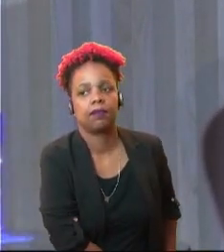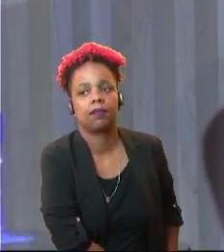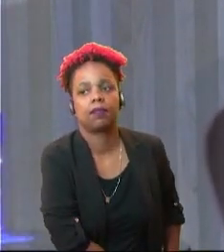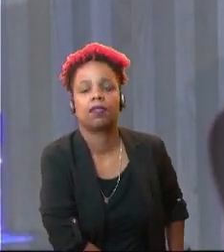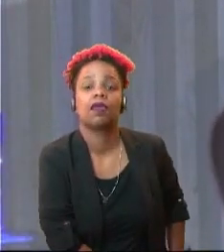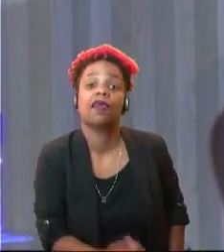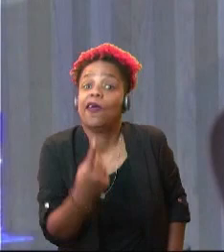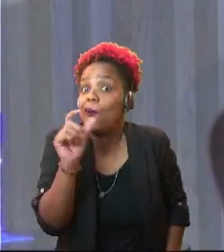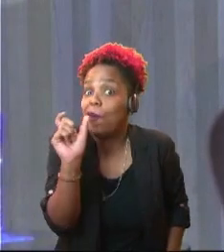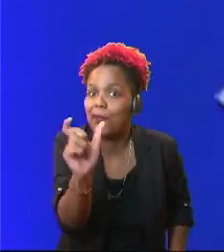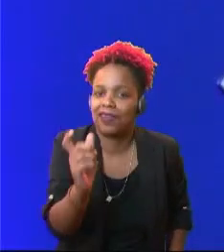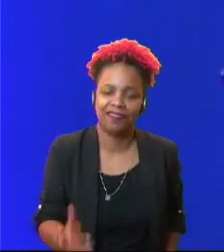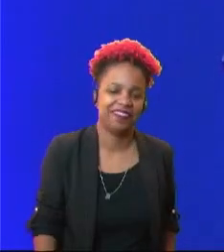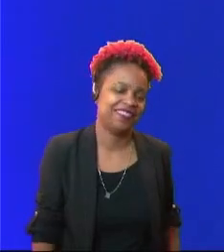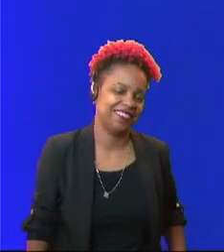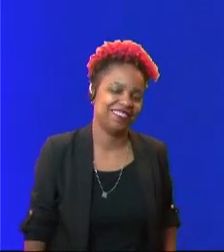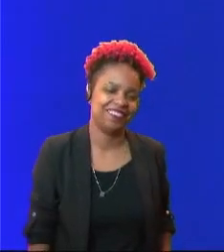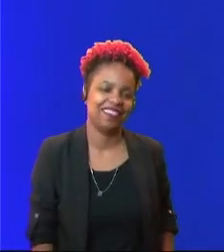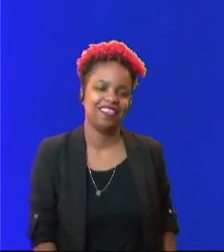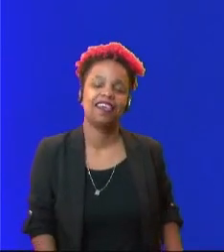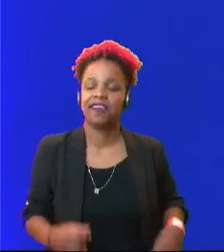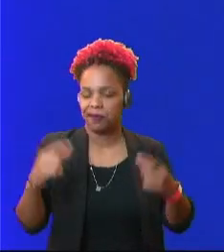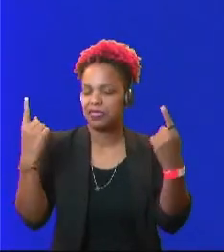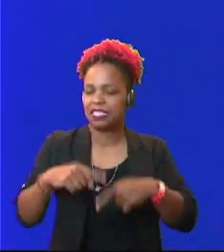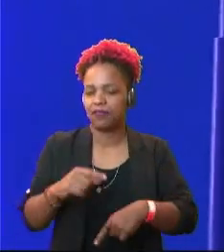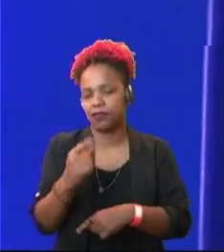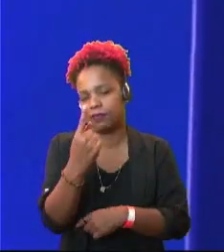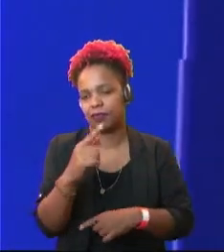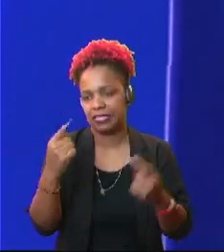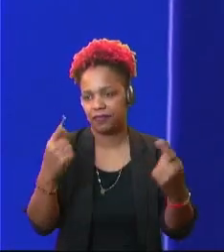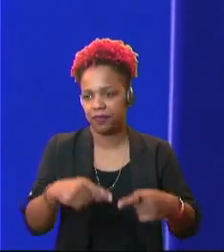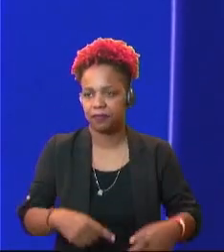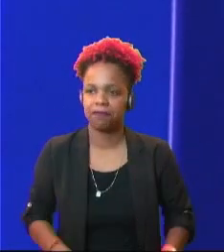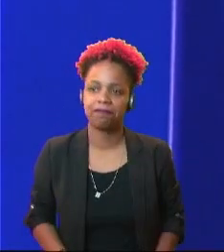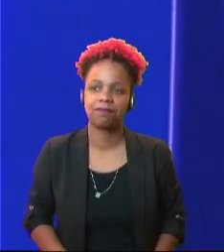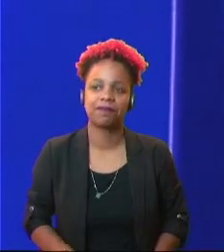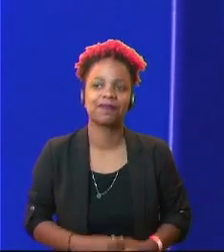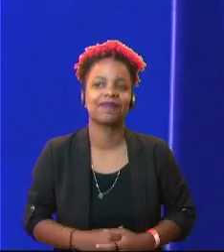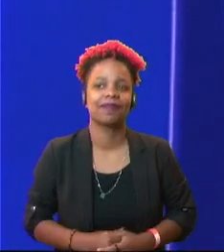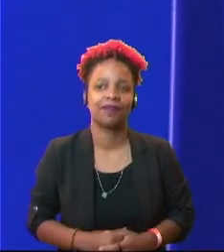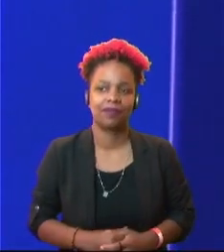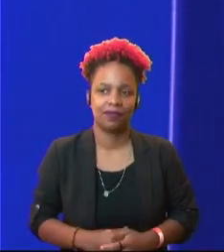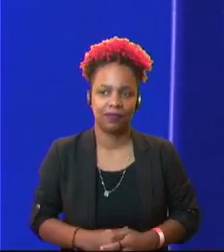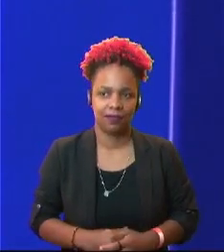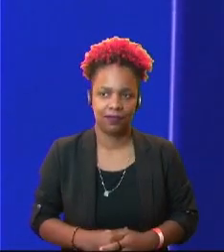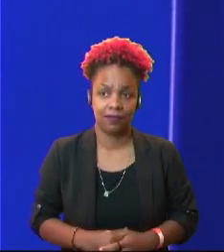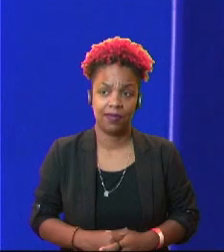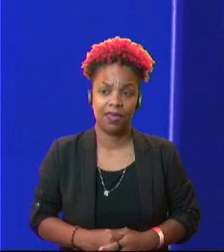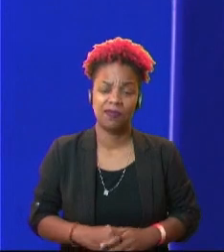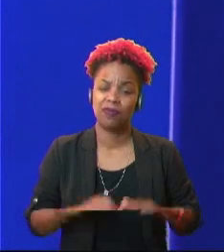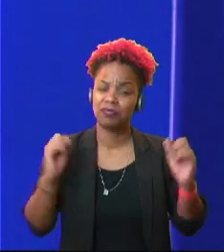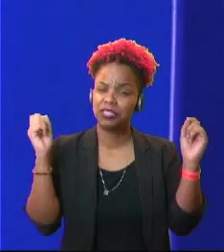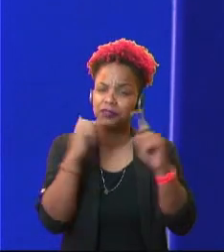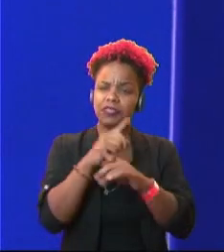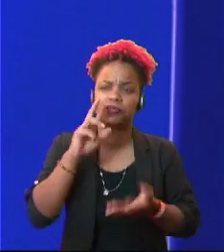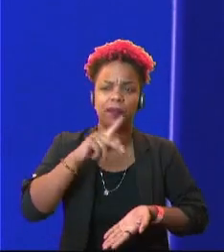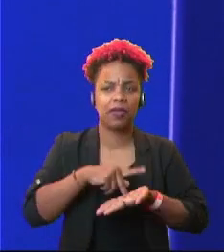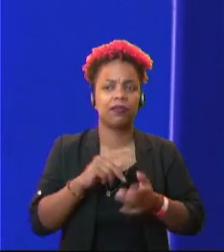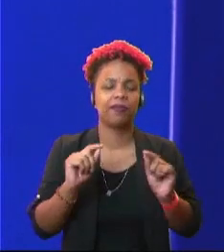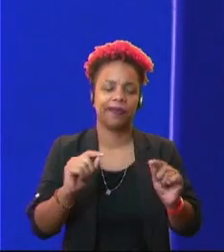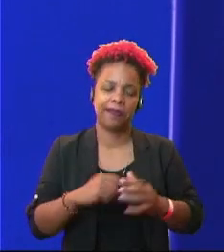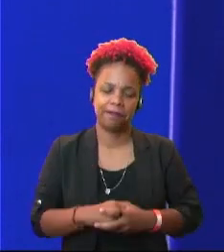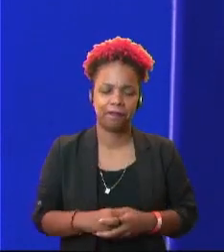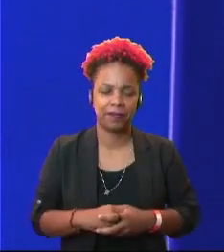palavra. É um desafio, uma palavra. Well, I mean, I think it's very difficult to... Acho que é muito difícil.